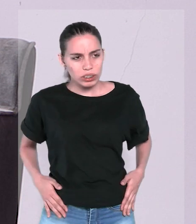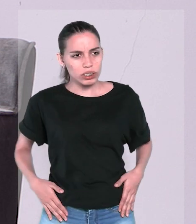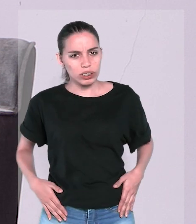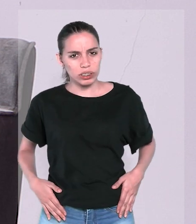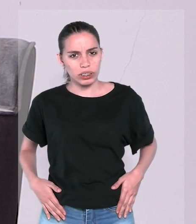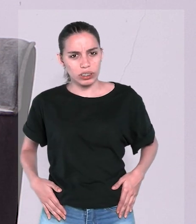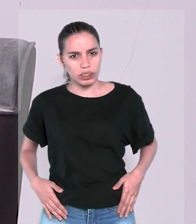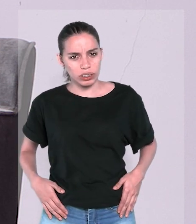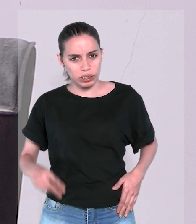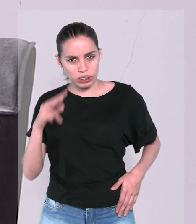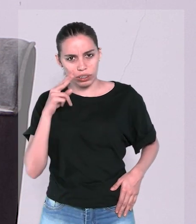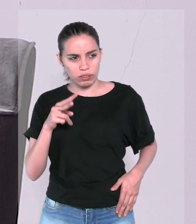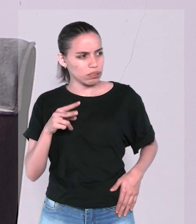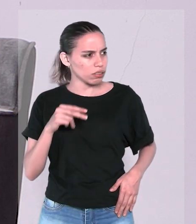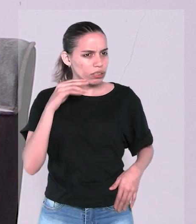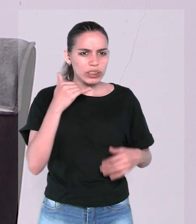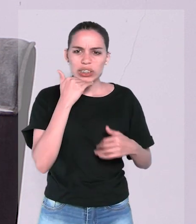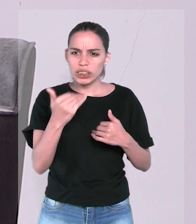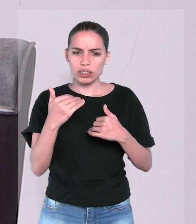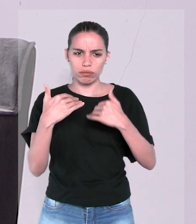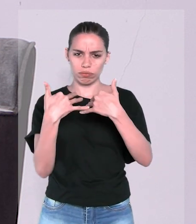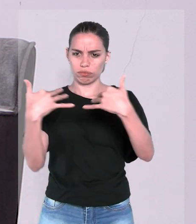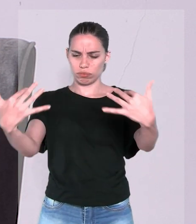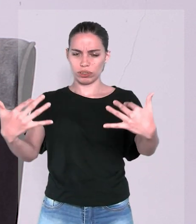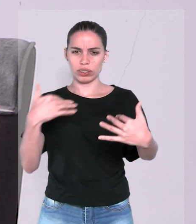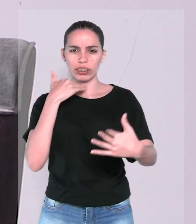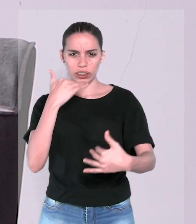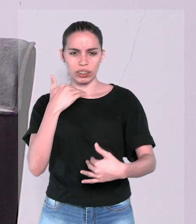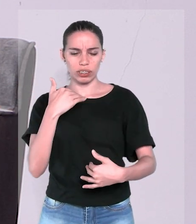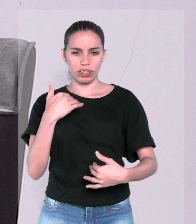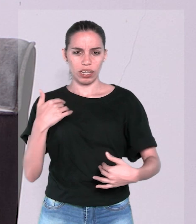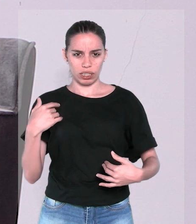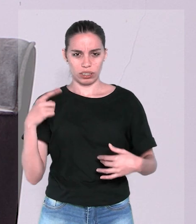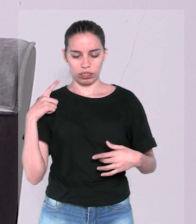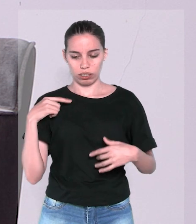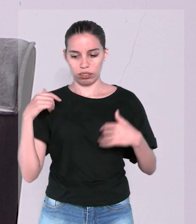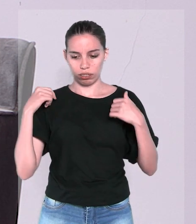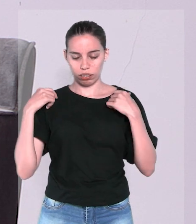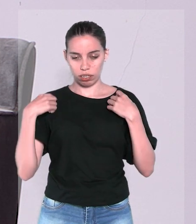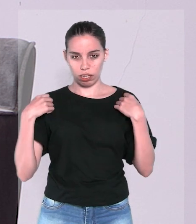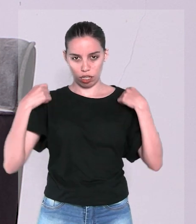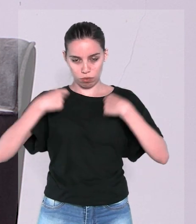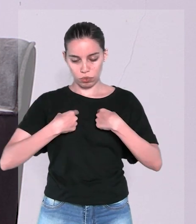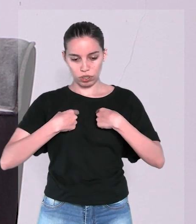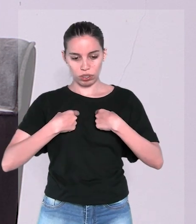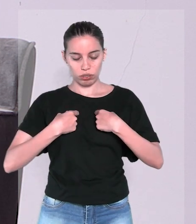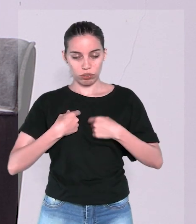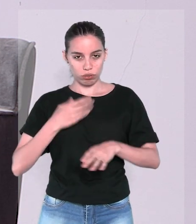voga. Né? E tem escolas que têm exemplos que traduzem isso. Então, é uma questão que eu acho que a gente vai ter